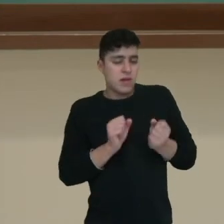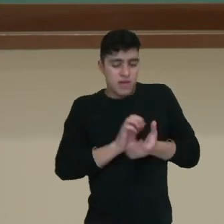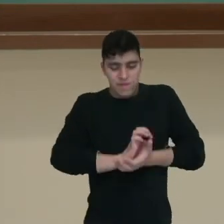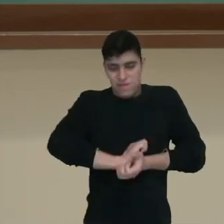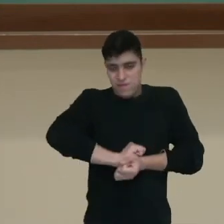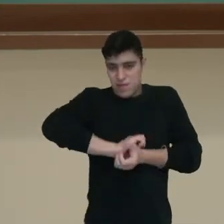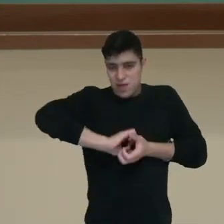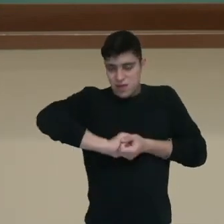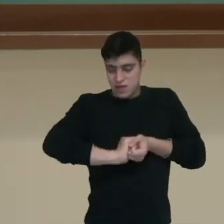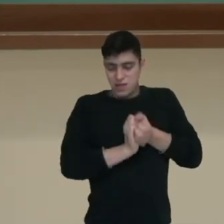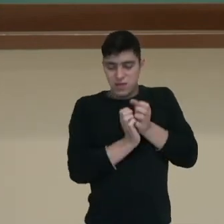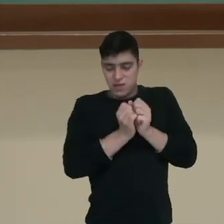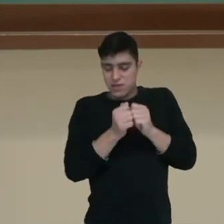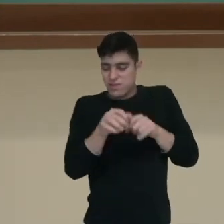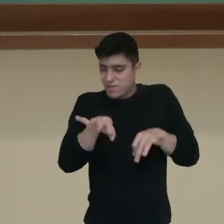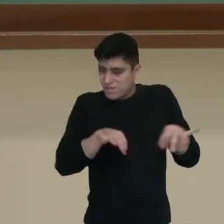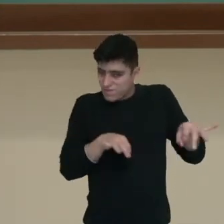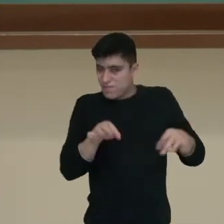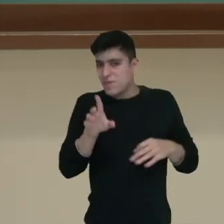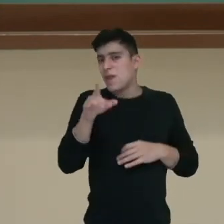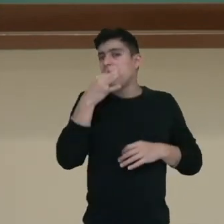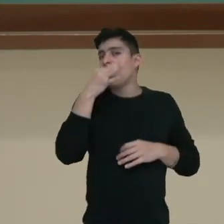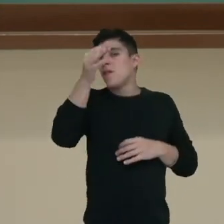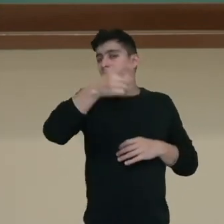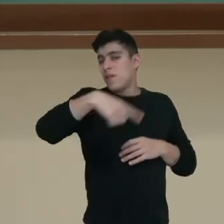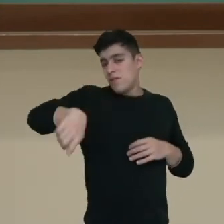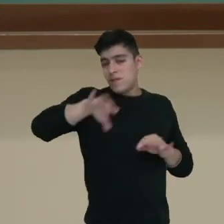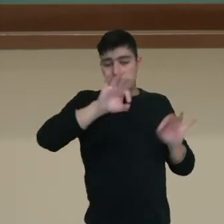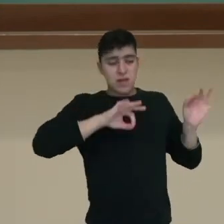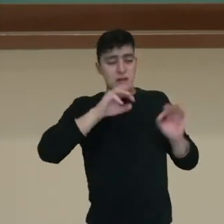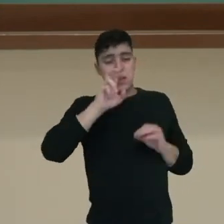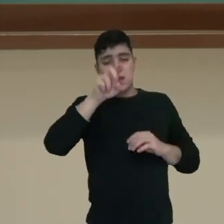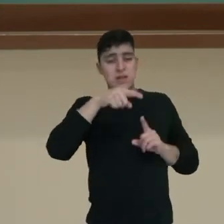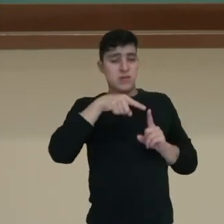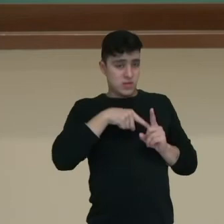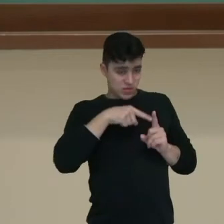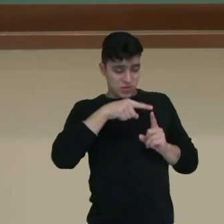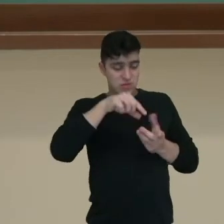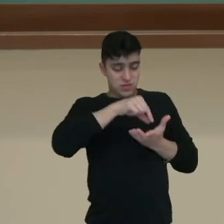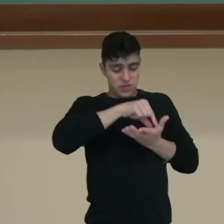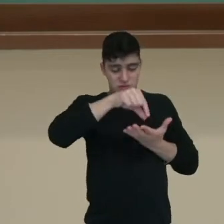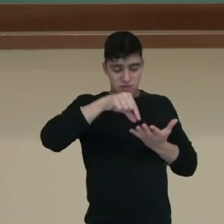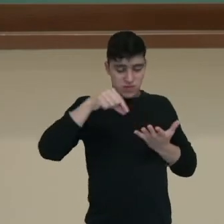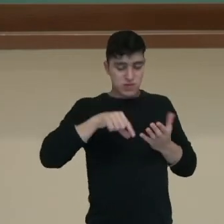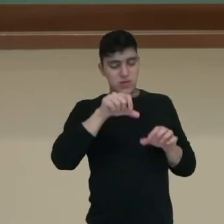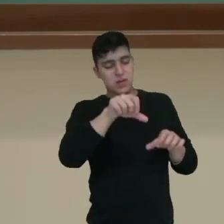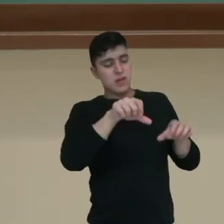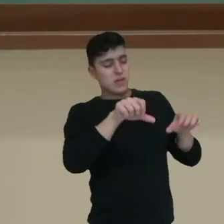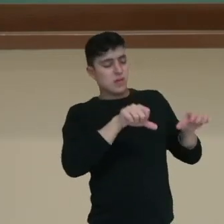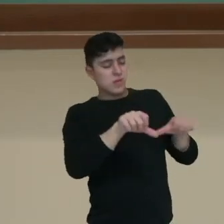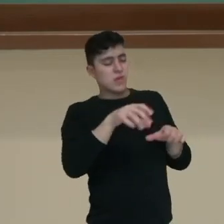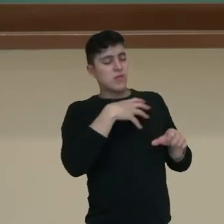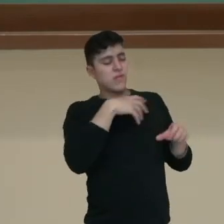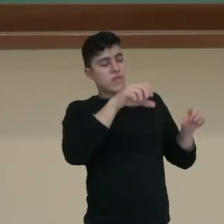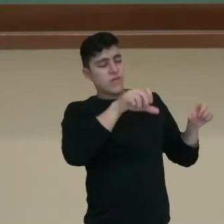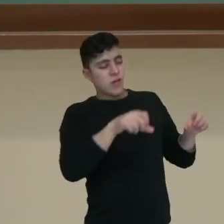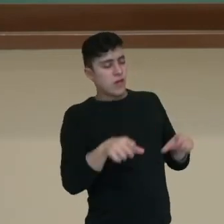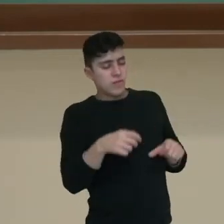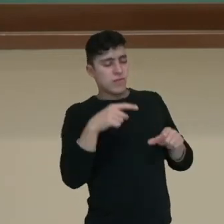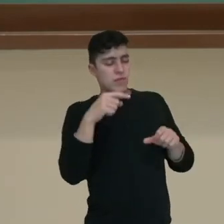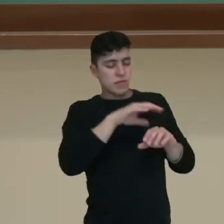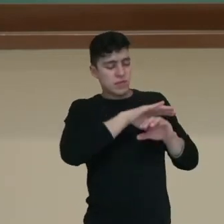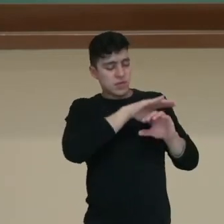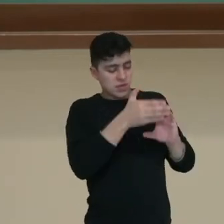de modelar, tá? Então a sugestão, né, monte 5 tipos diferentes de foraminíferos, classifique-os de acordo com o formato da